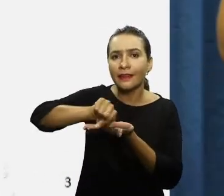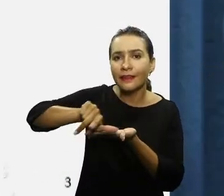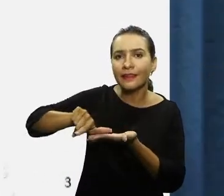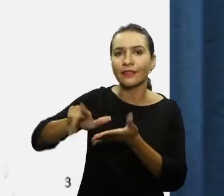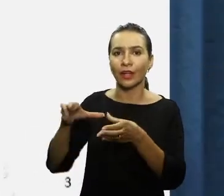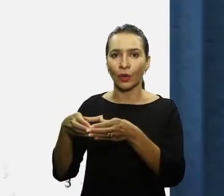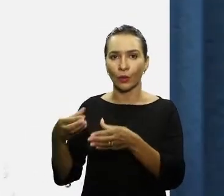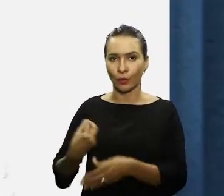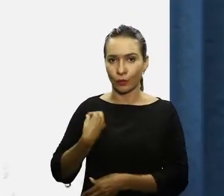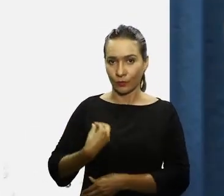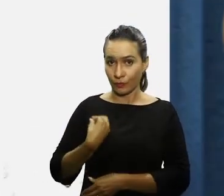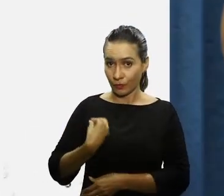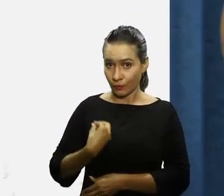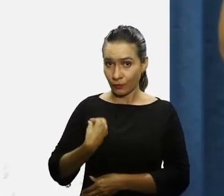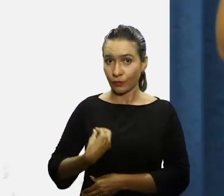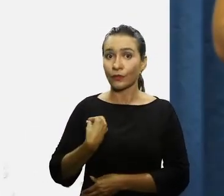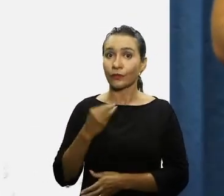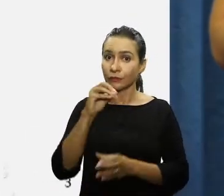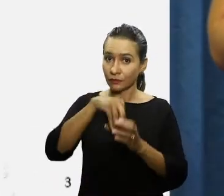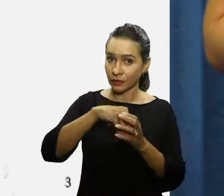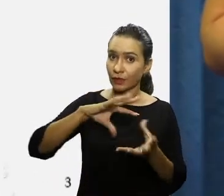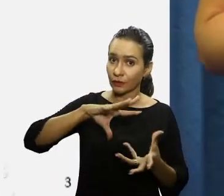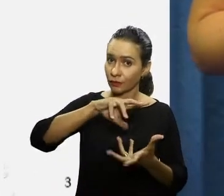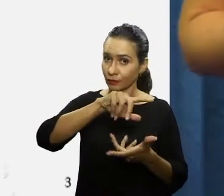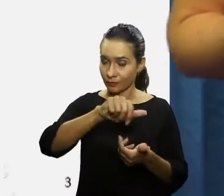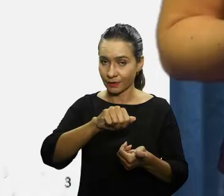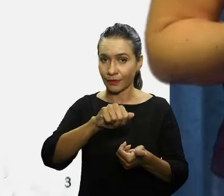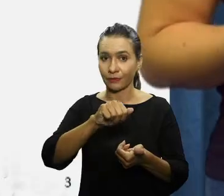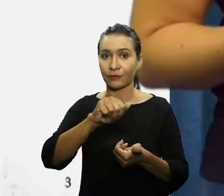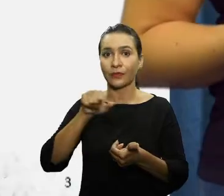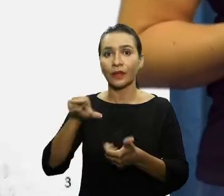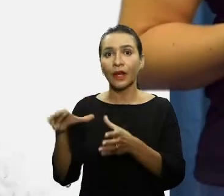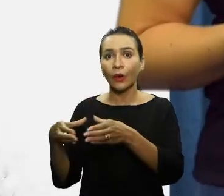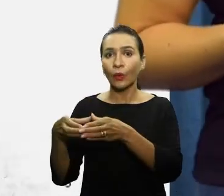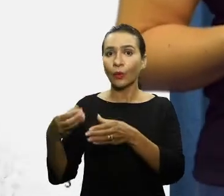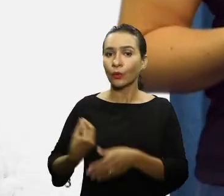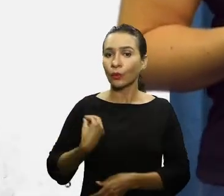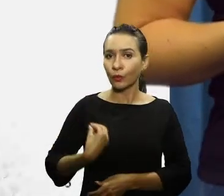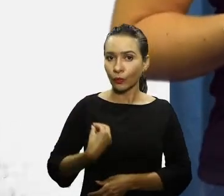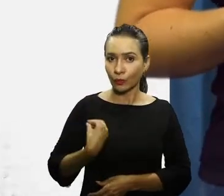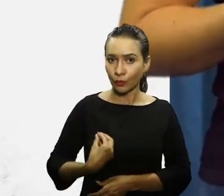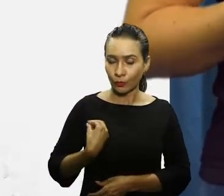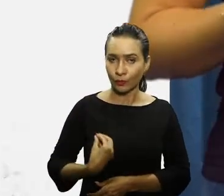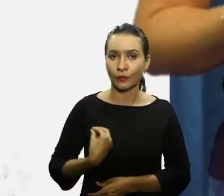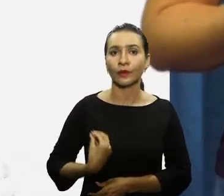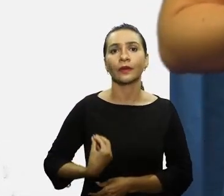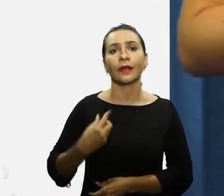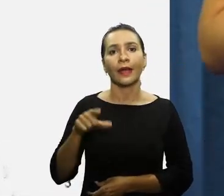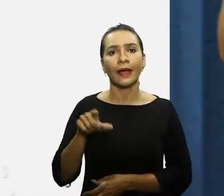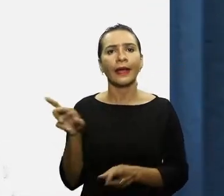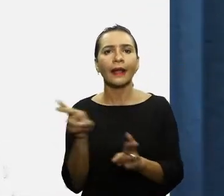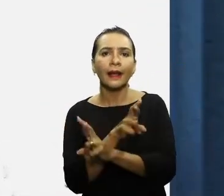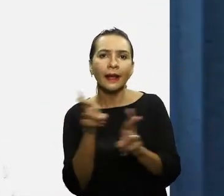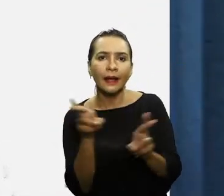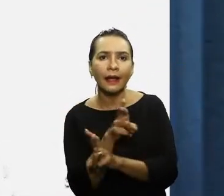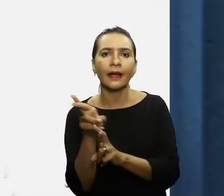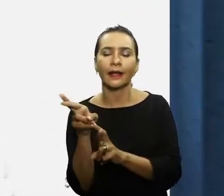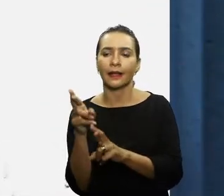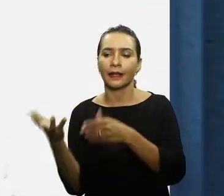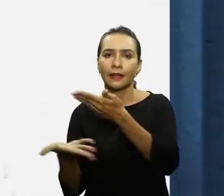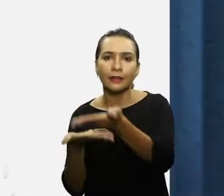vivas estão presentes no nosso planeta. E essas formas vivas, elas se relacionam entre